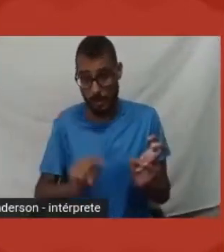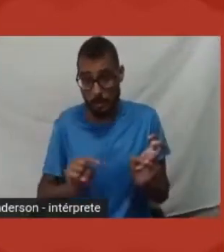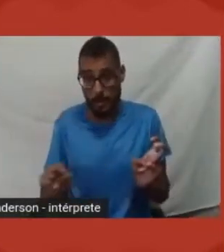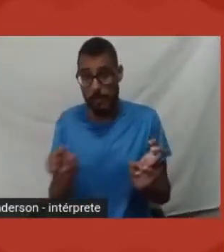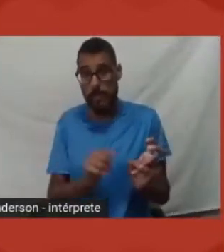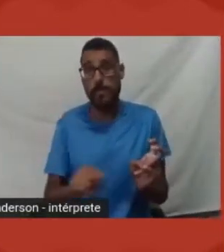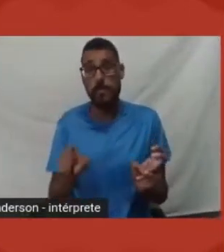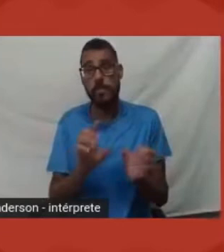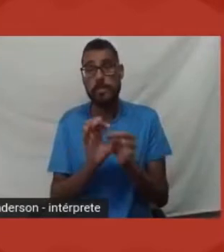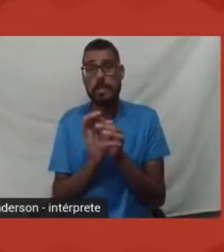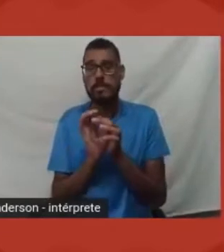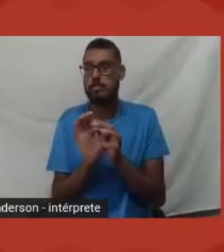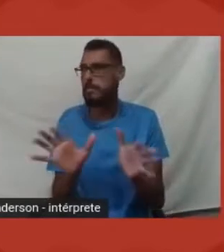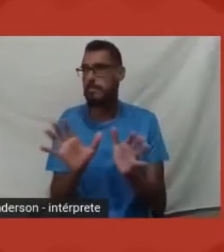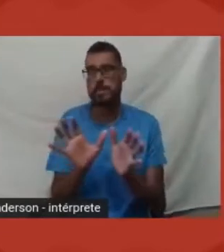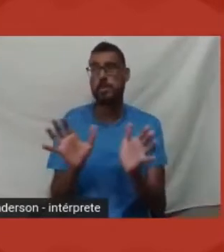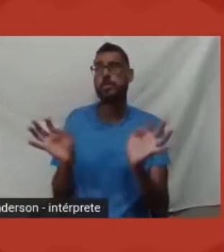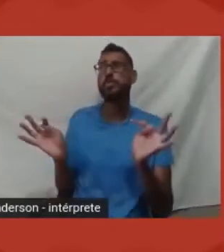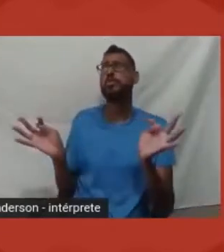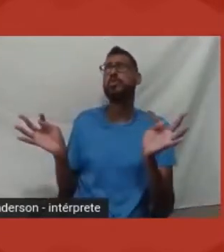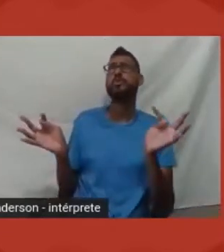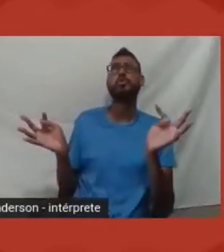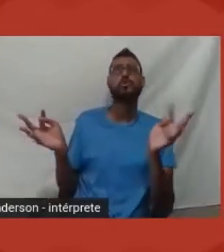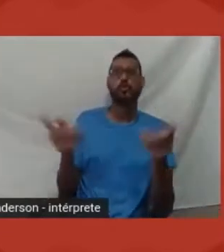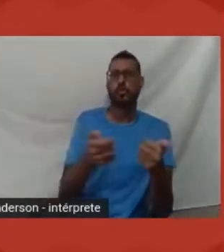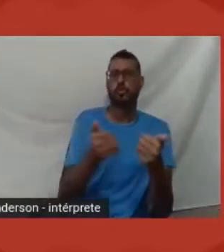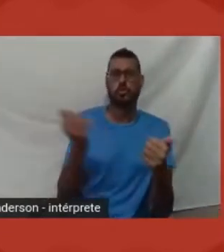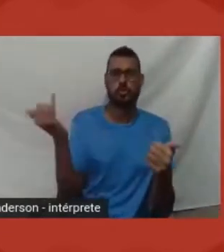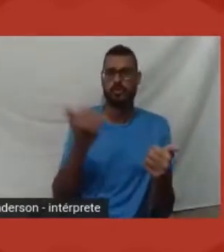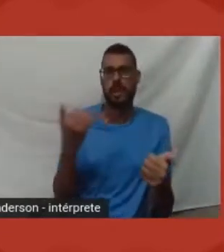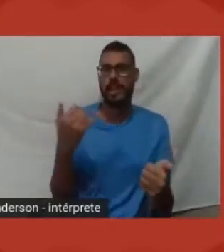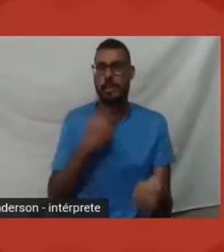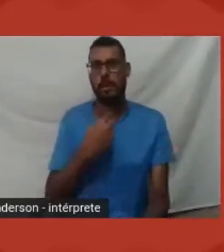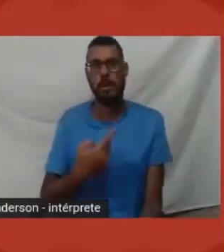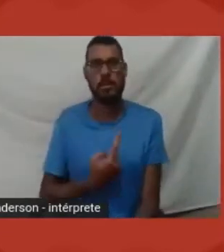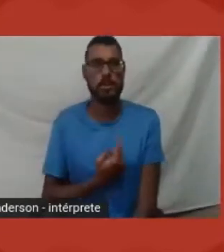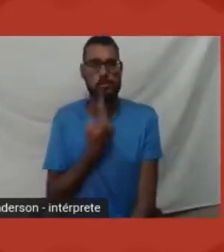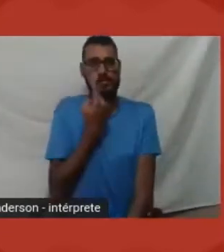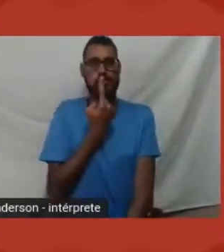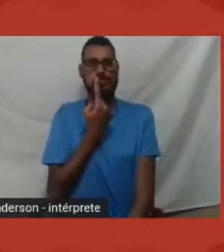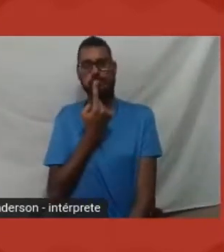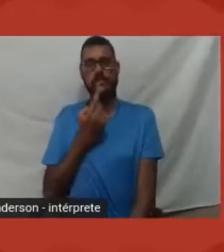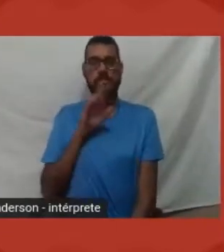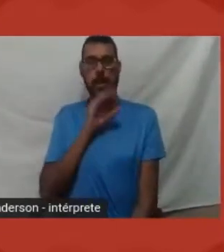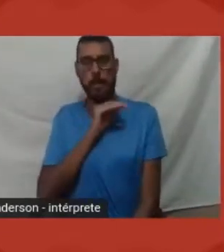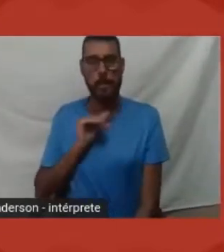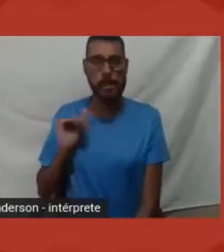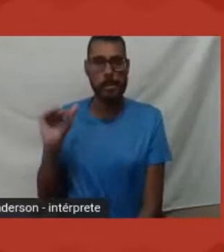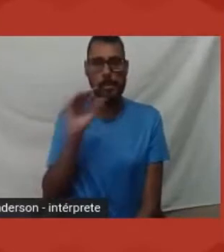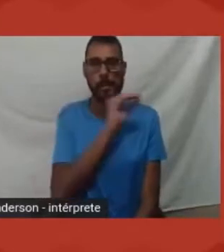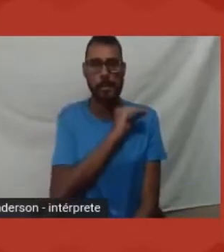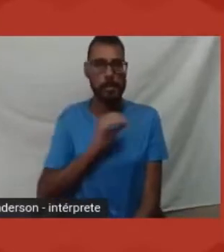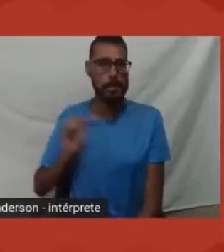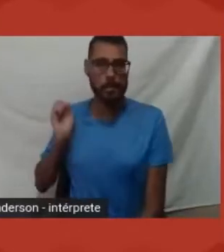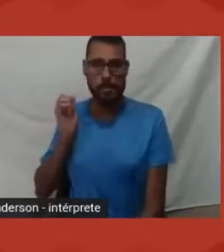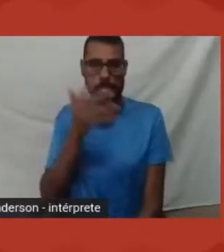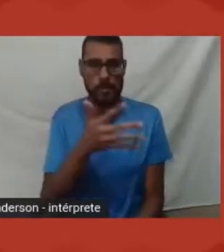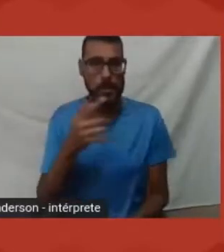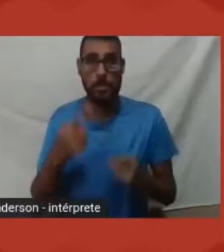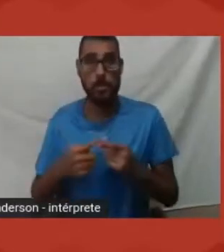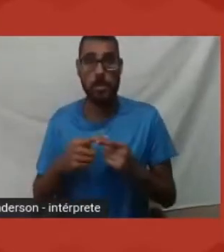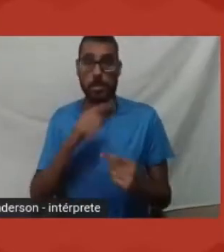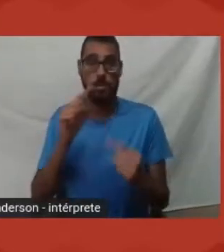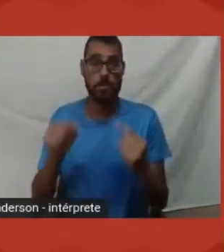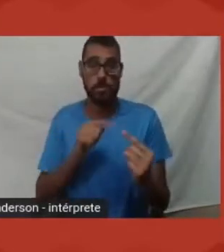permitam a fala de todos os seus colegas, né? Nunca monopolizar a fala, porque o propósito do PBL é que tenha uma